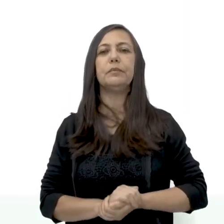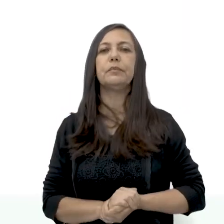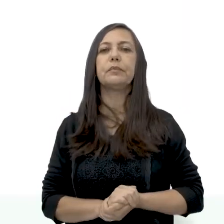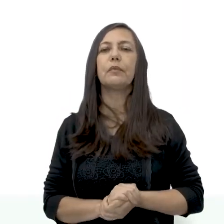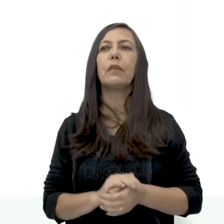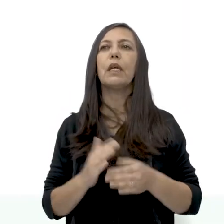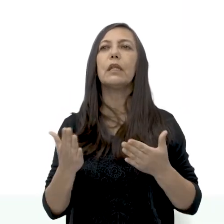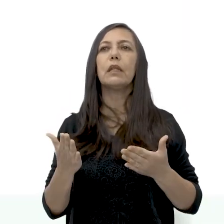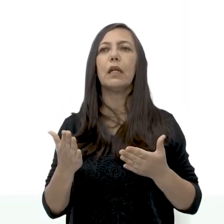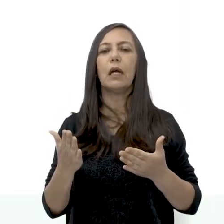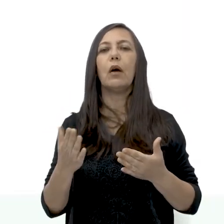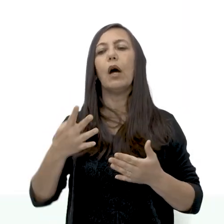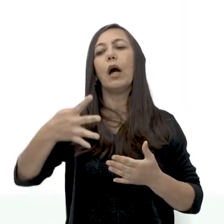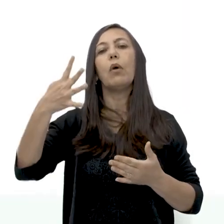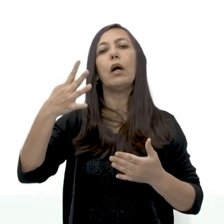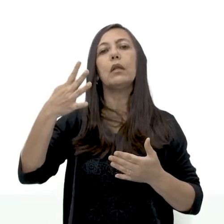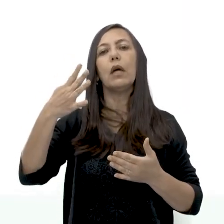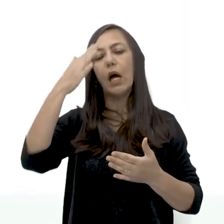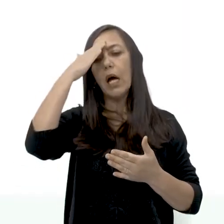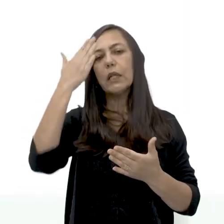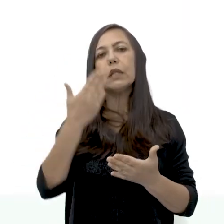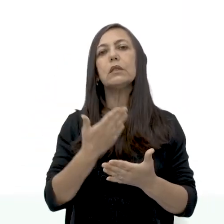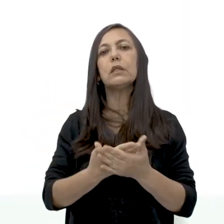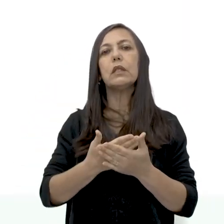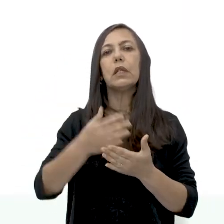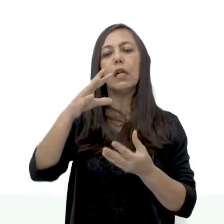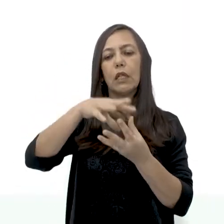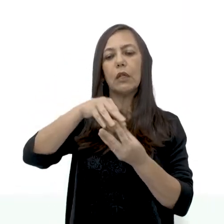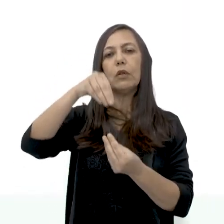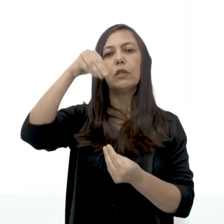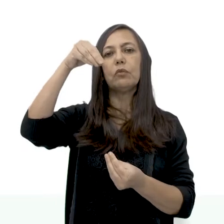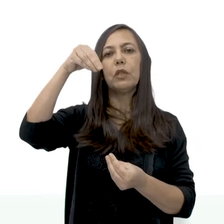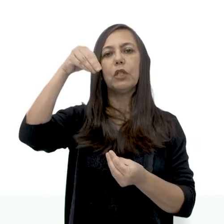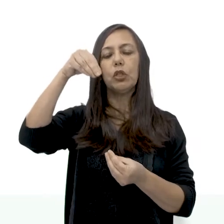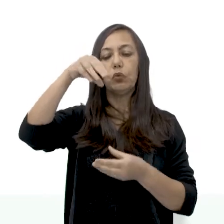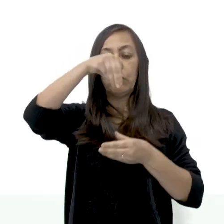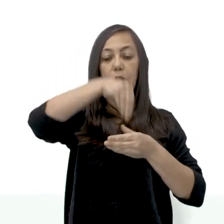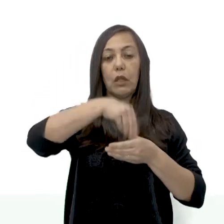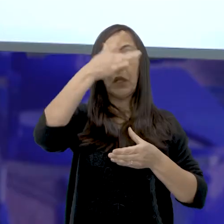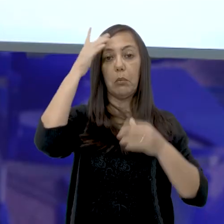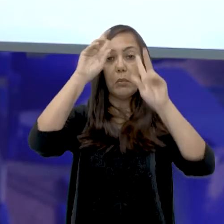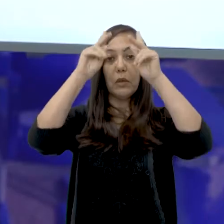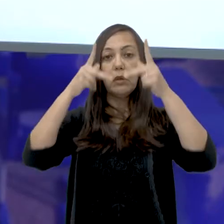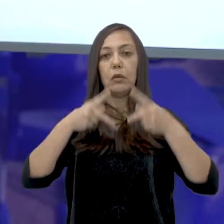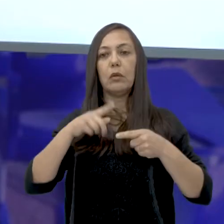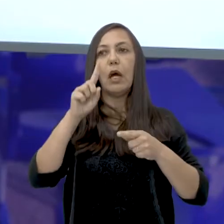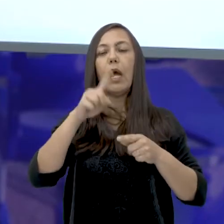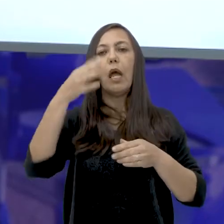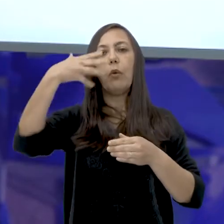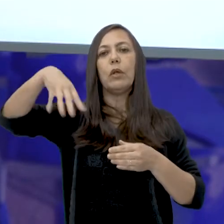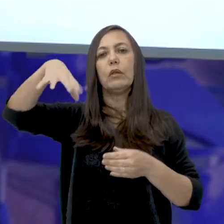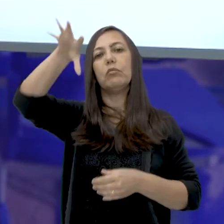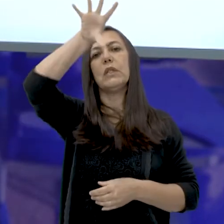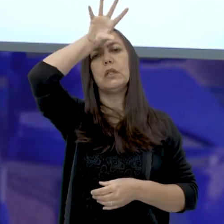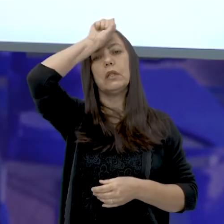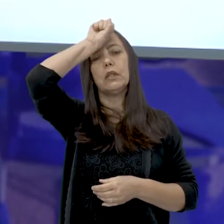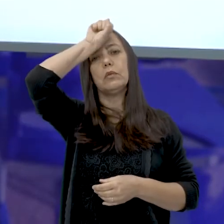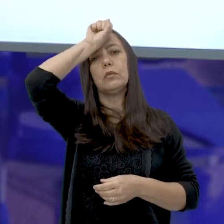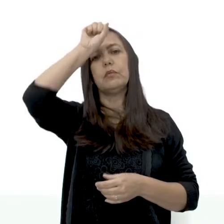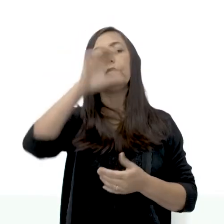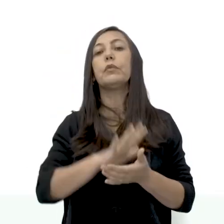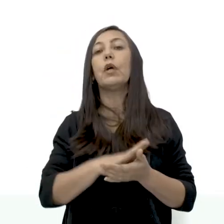buscar entender um pouquinho, que é bem difícil para a gente, de uma hora para outra, ter que entender como funciona mais ou